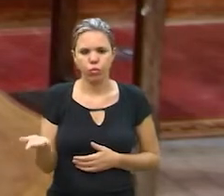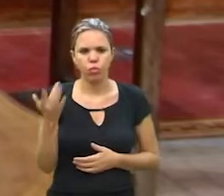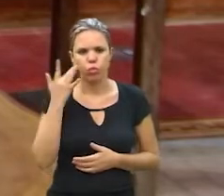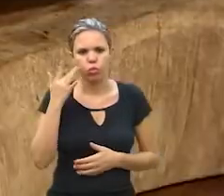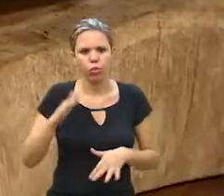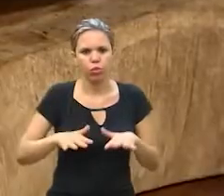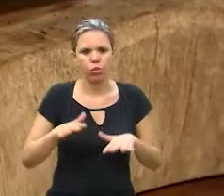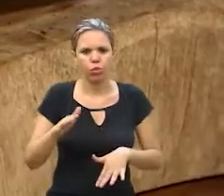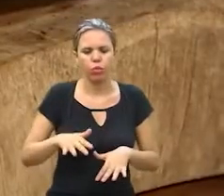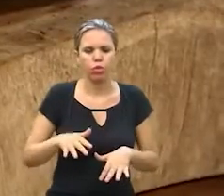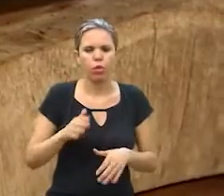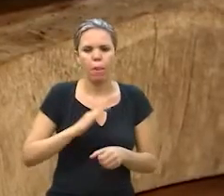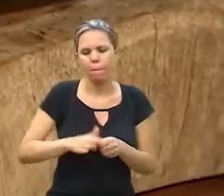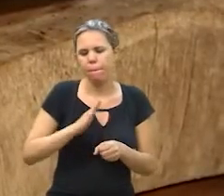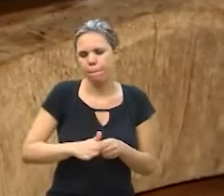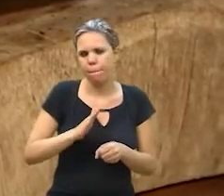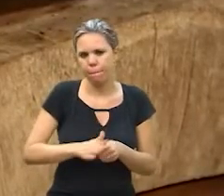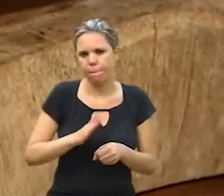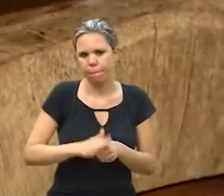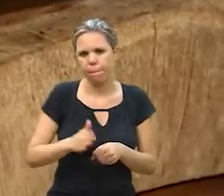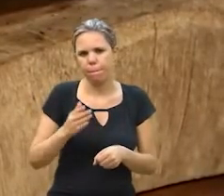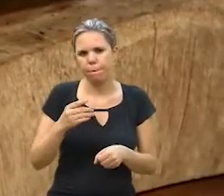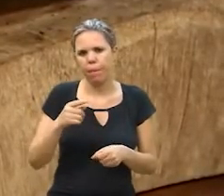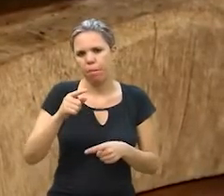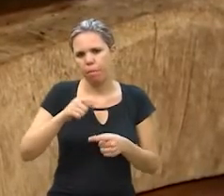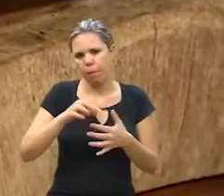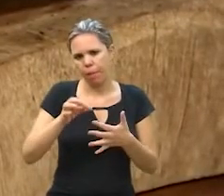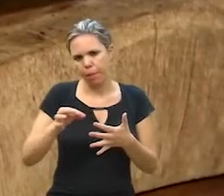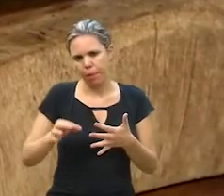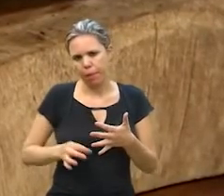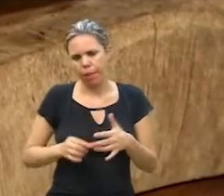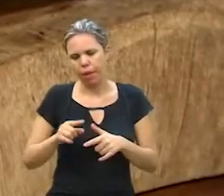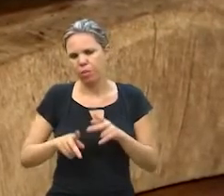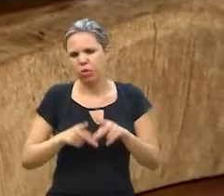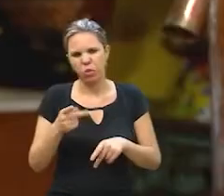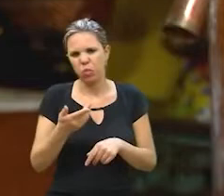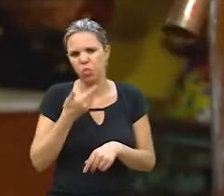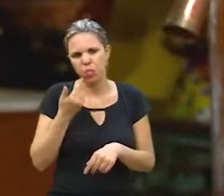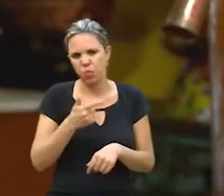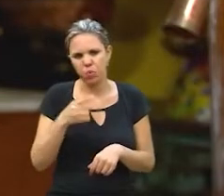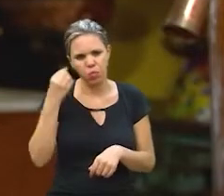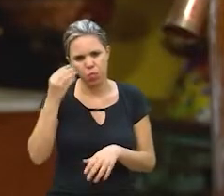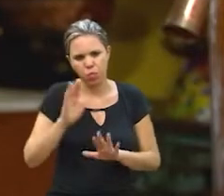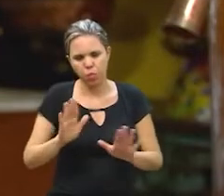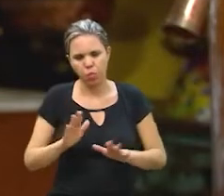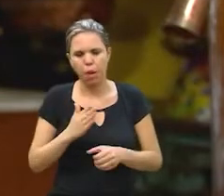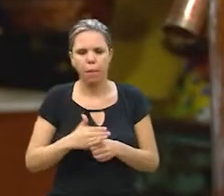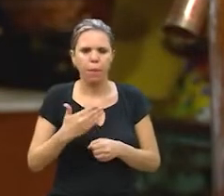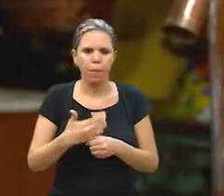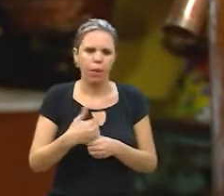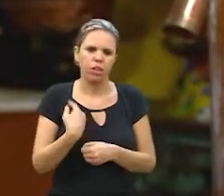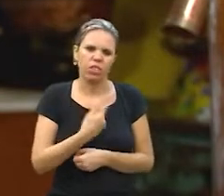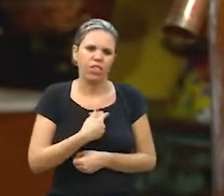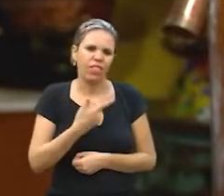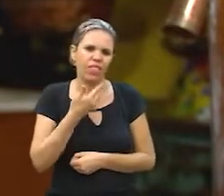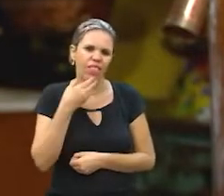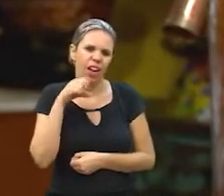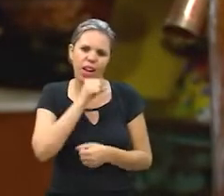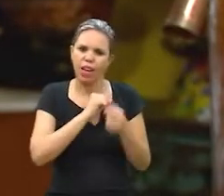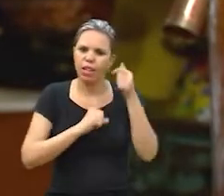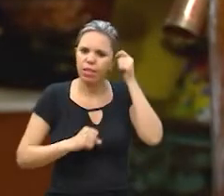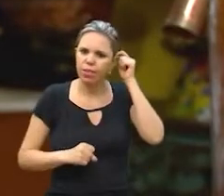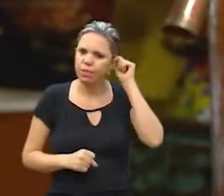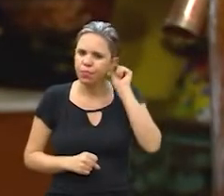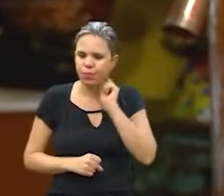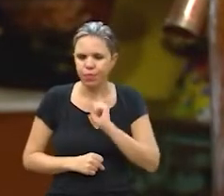que talvez é o quê? Picar os ingredientes. Tem muita gente que não tem muita prática, né? De picar, pra gente é meio